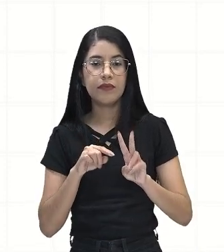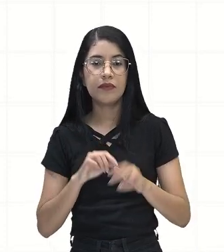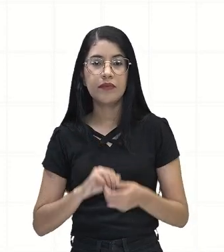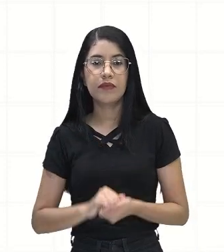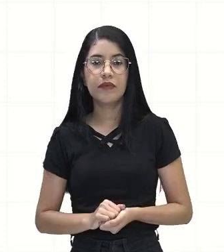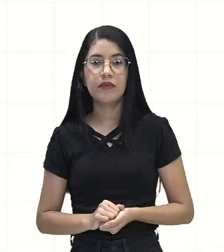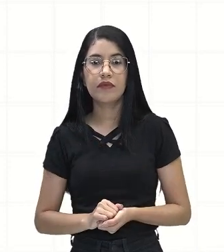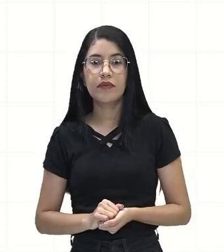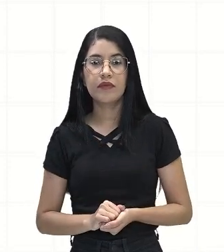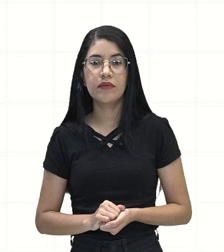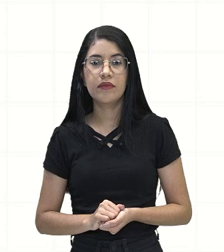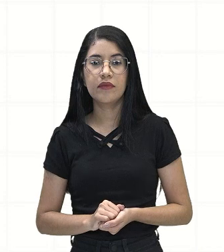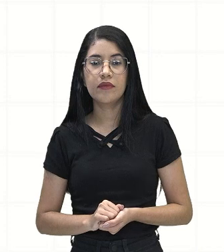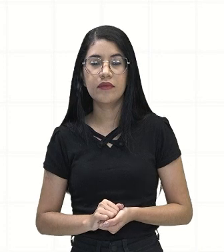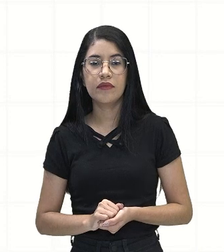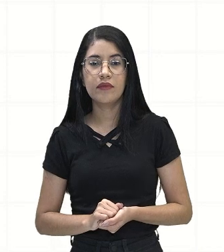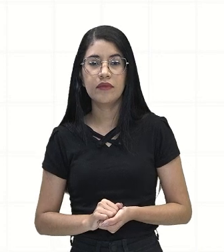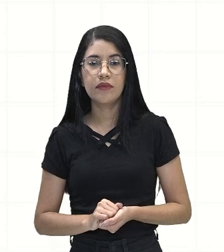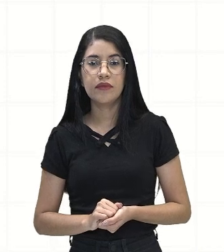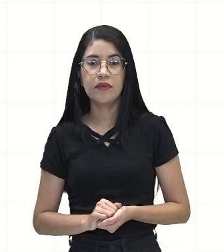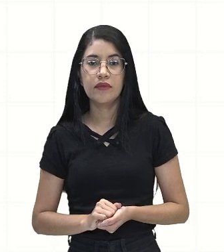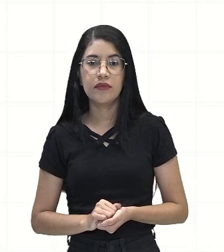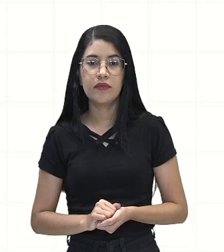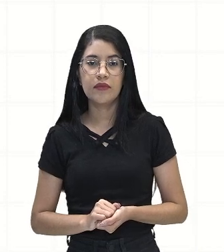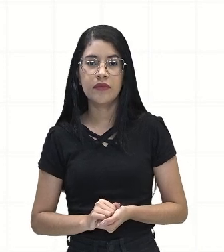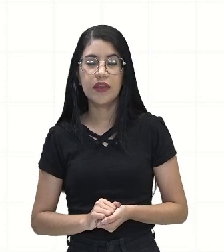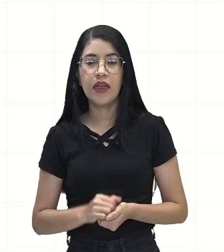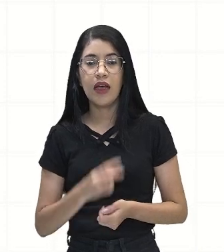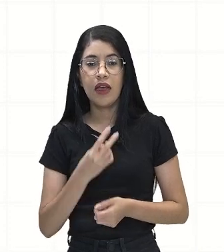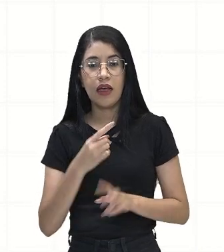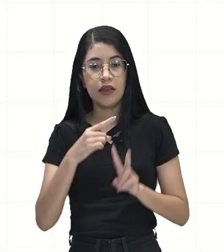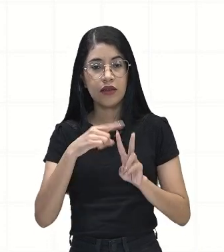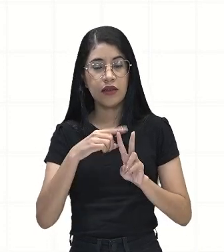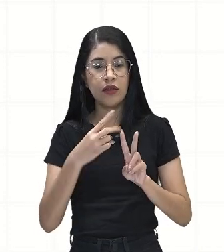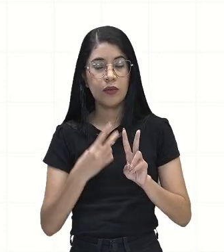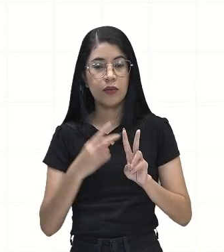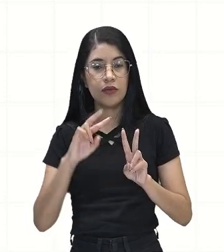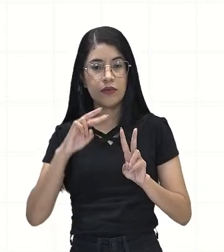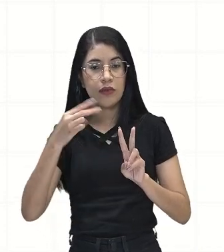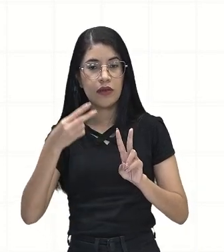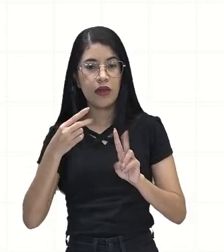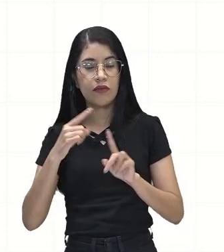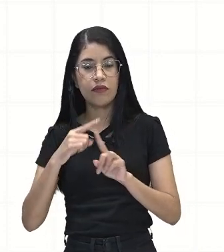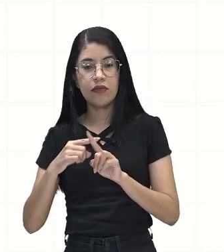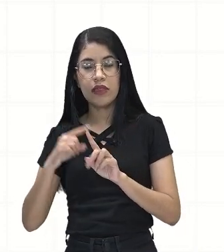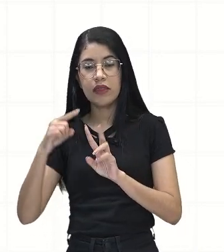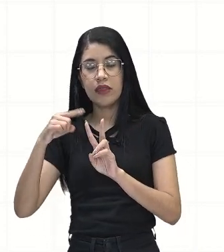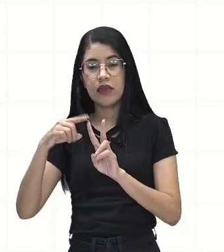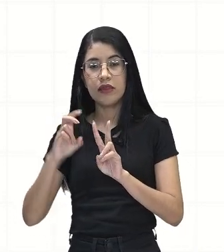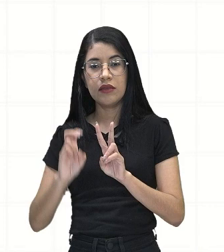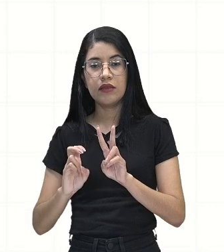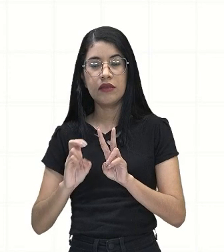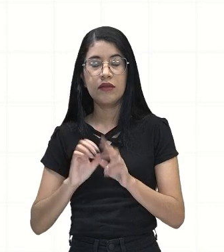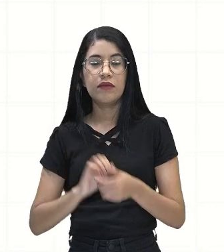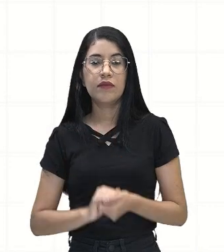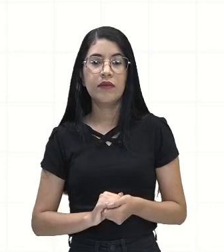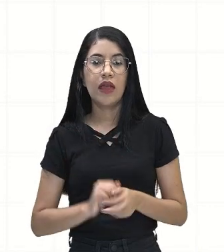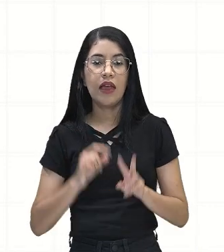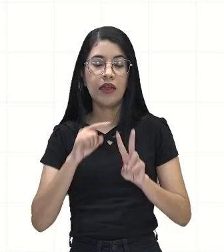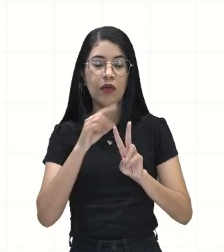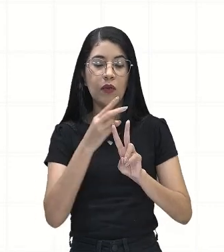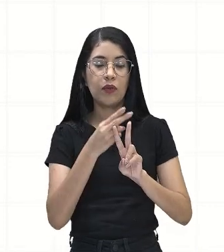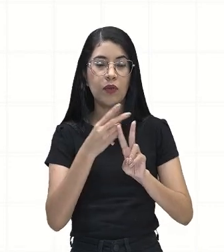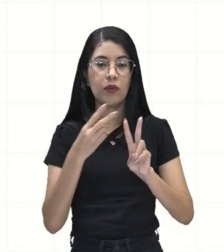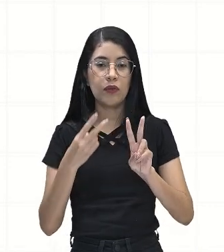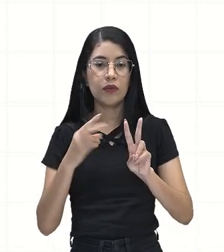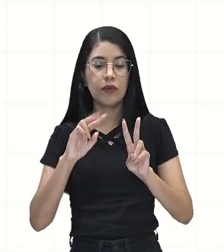né? Tenho que 2 ao quadrado vezes raiz de 5. Então, esse 2, né, pela